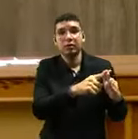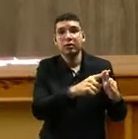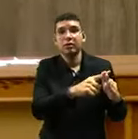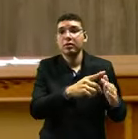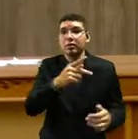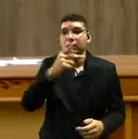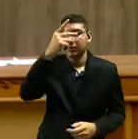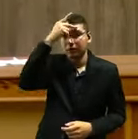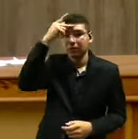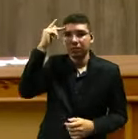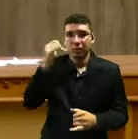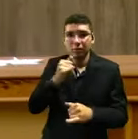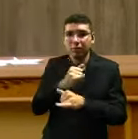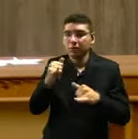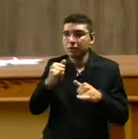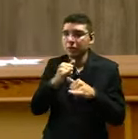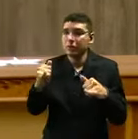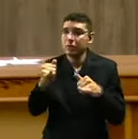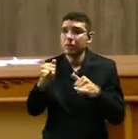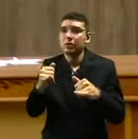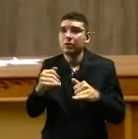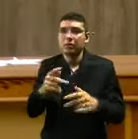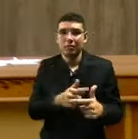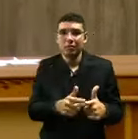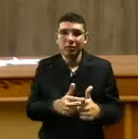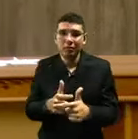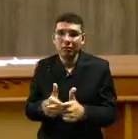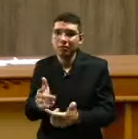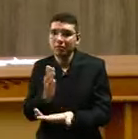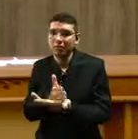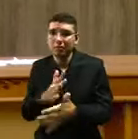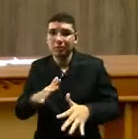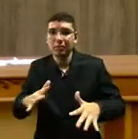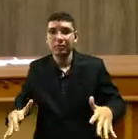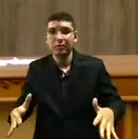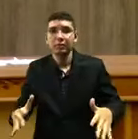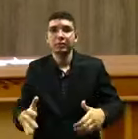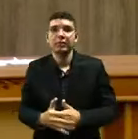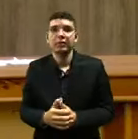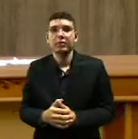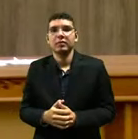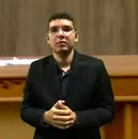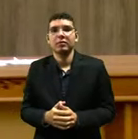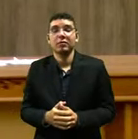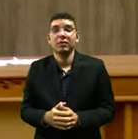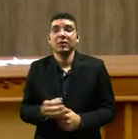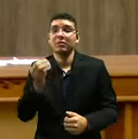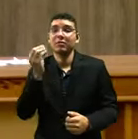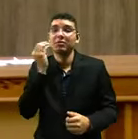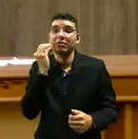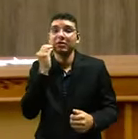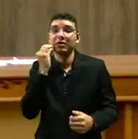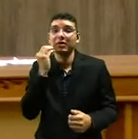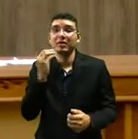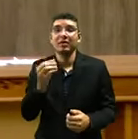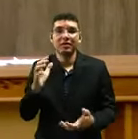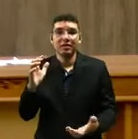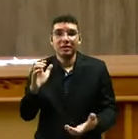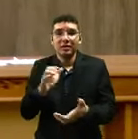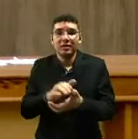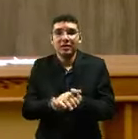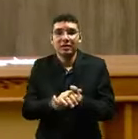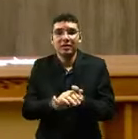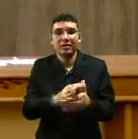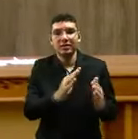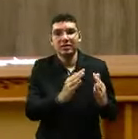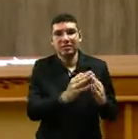pé do caminho eu vou ver porque eu já tentei todo vou ver se eu me caso na igreja aí vem para cá é por